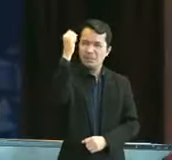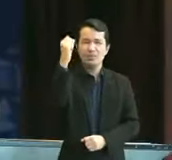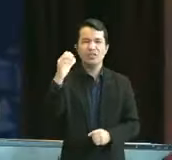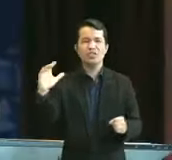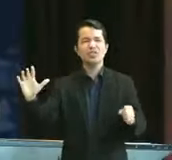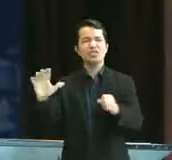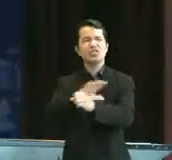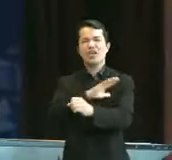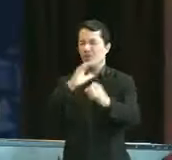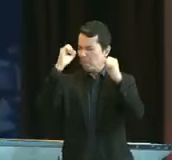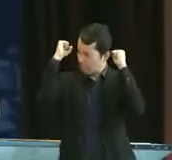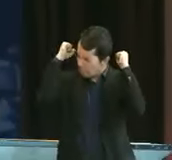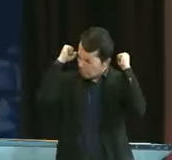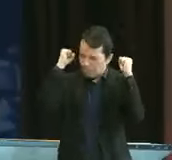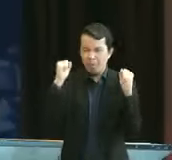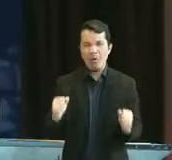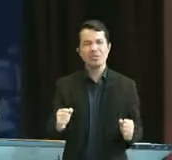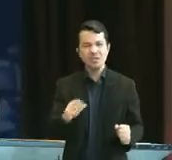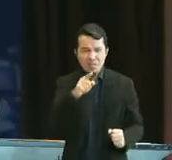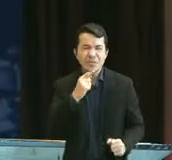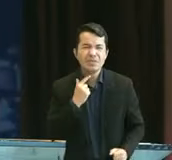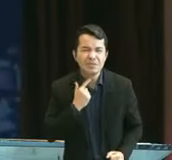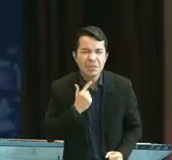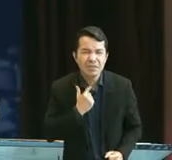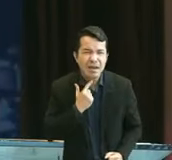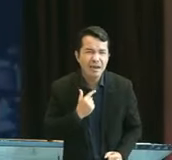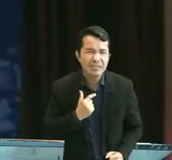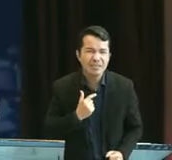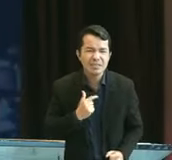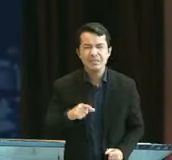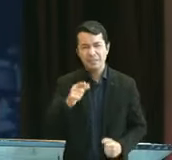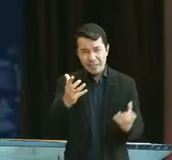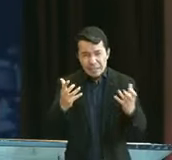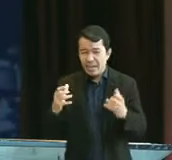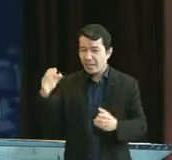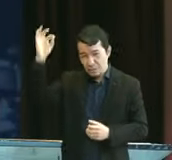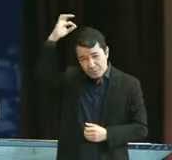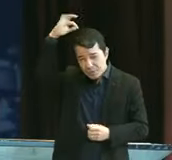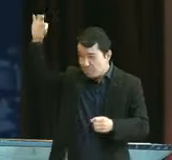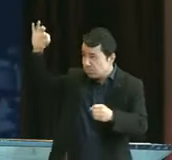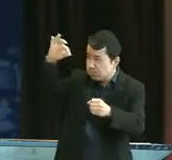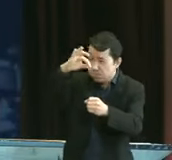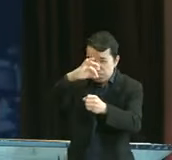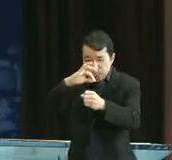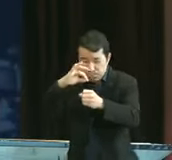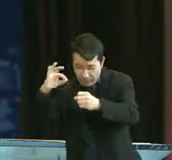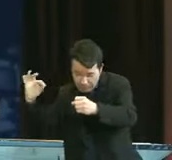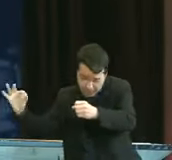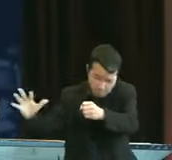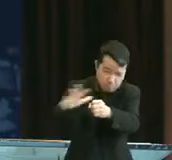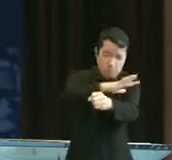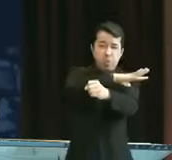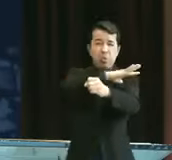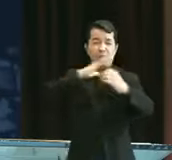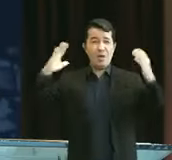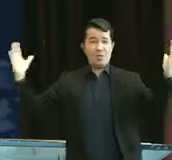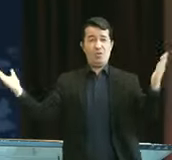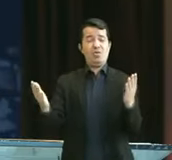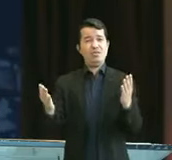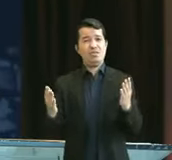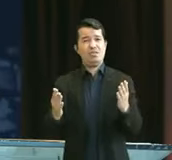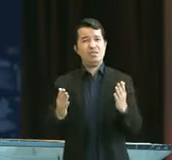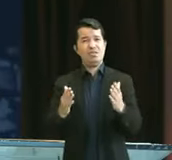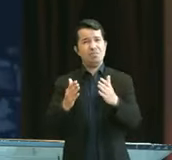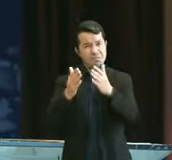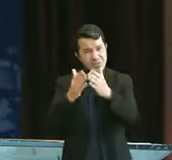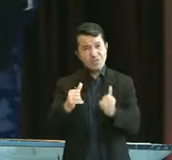de poder, se esse é o seu desejo, ser abastecido hoje na presença do Altíssimo, aonde você está,